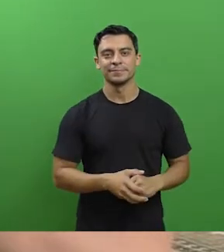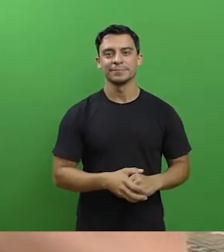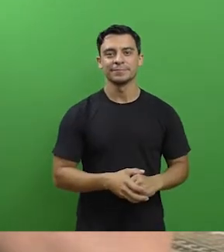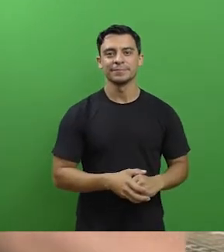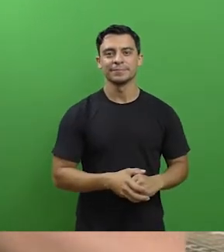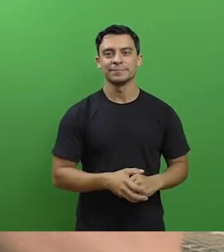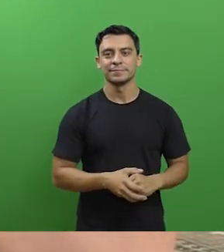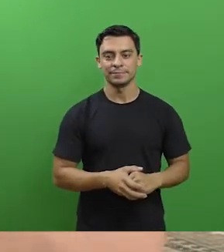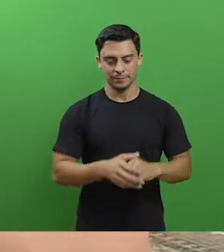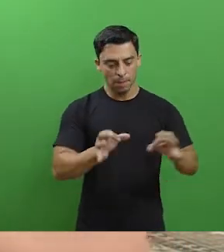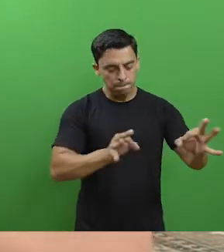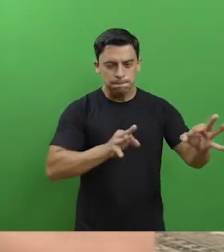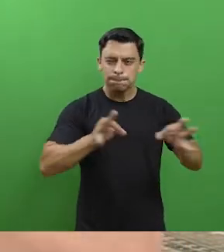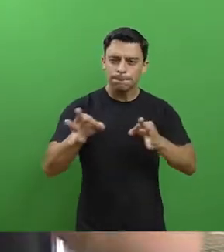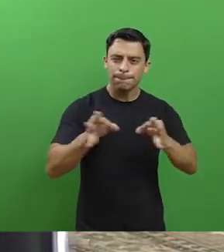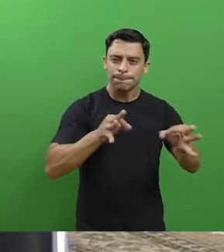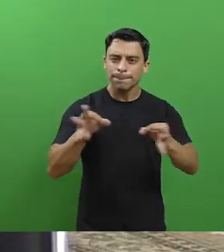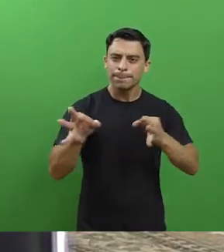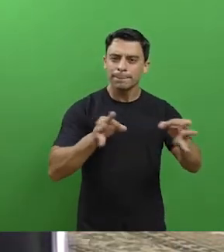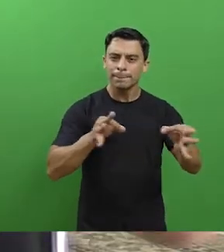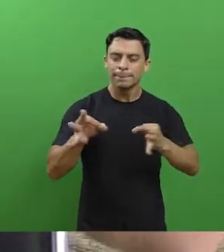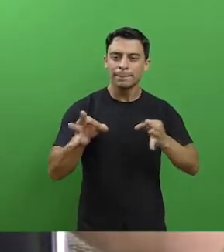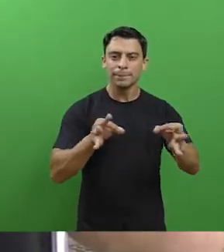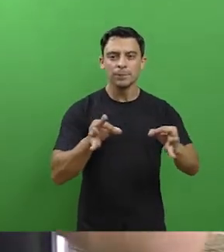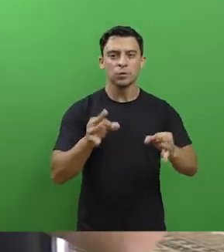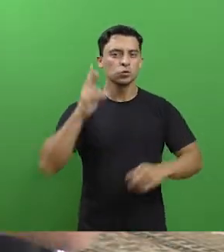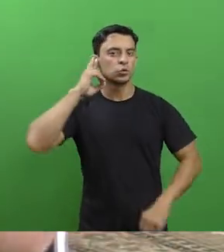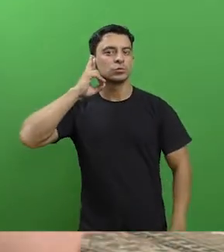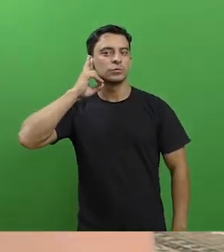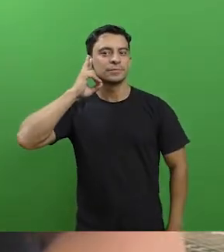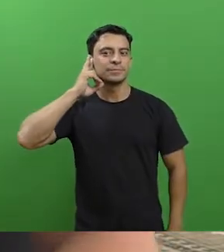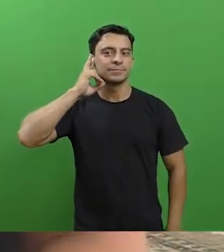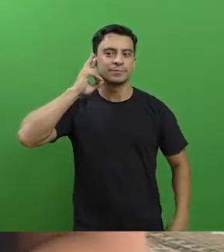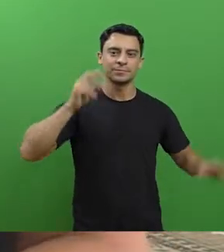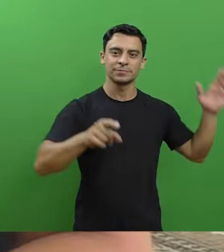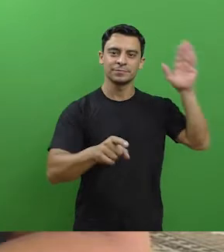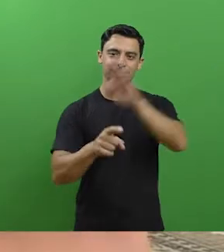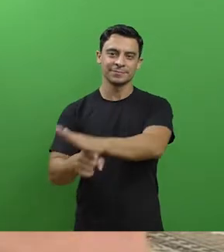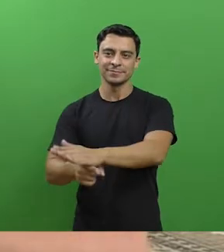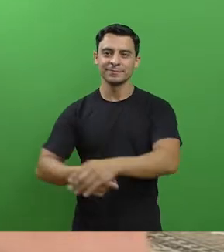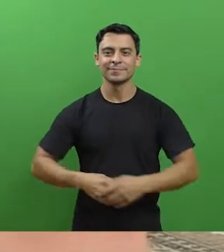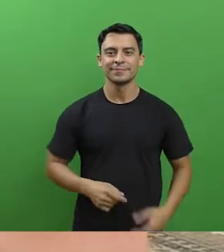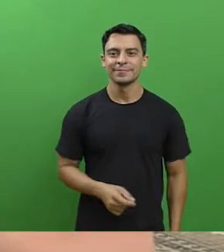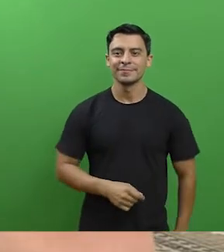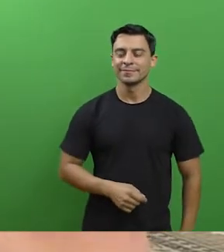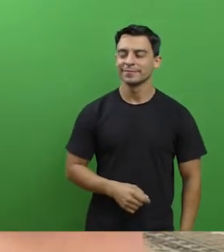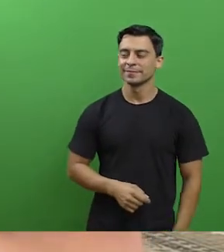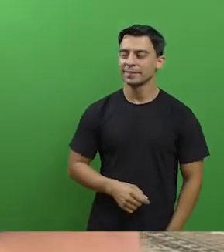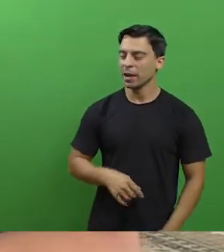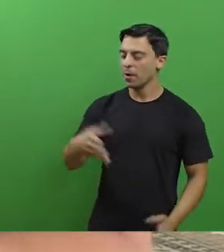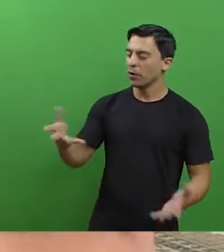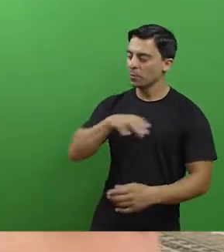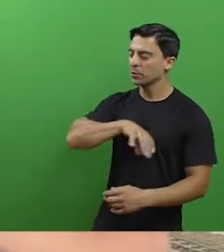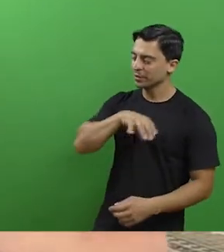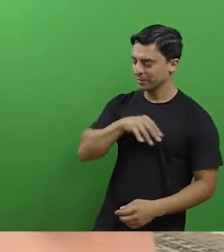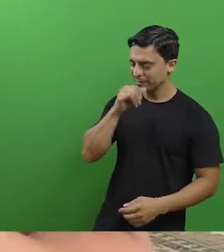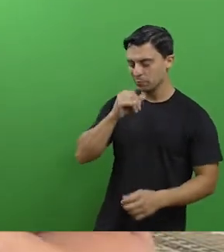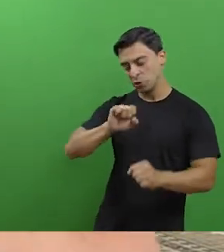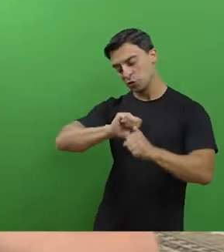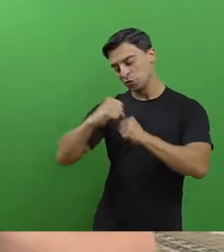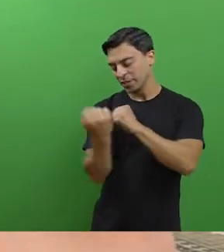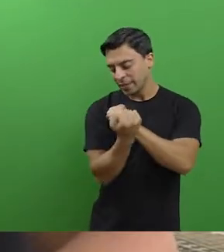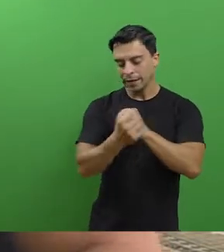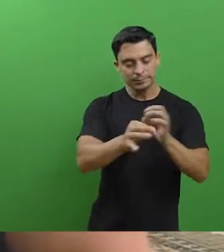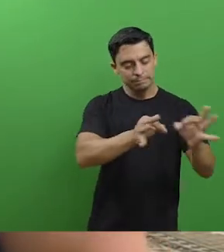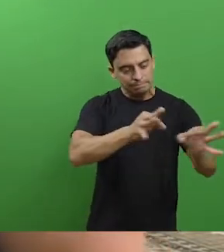se organizar, o surdo, ajudar. Então, daí eu disse assim, se a sociedade se organizar, se preparar